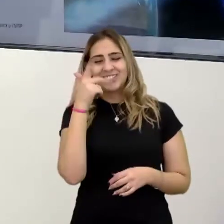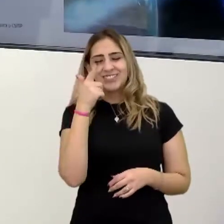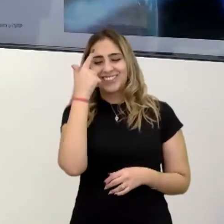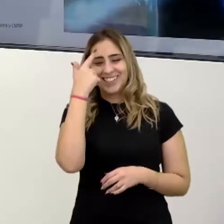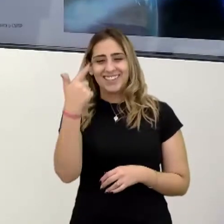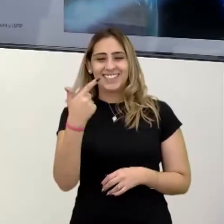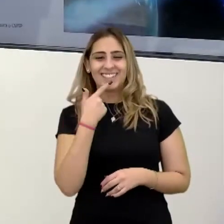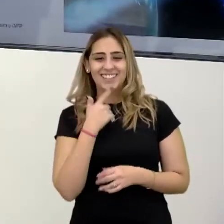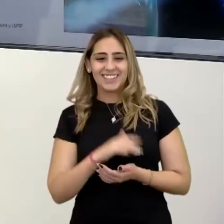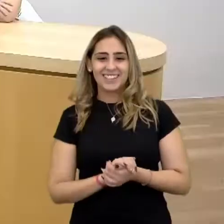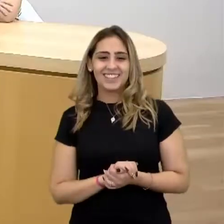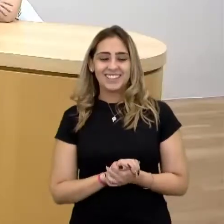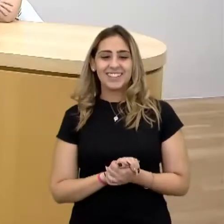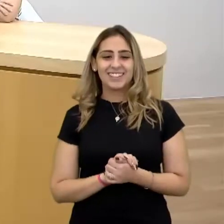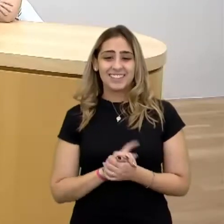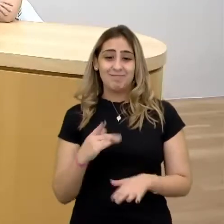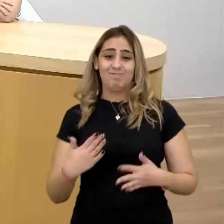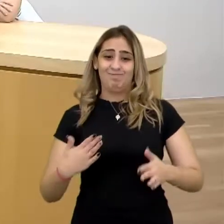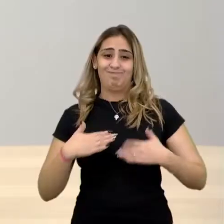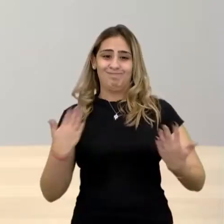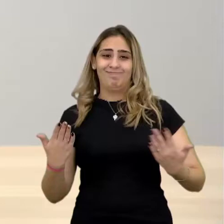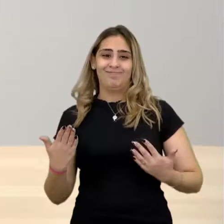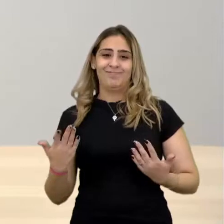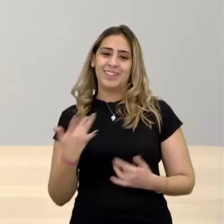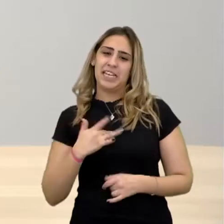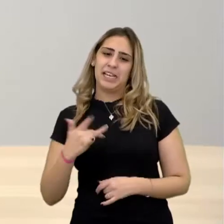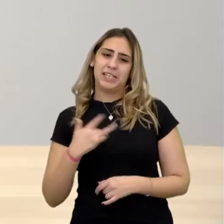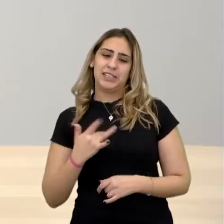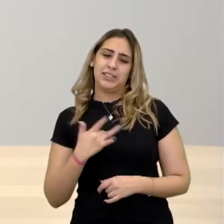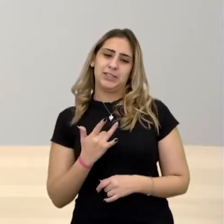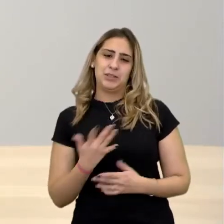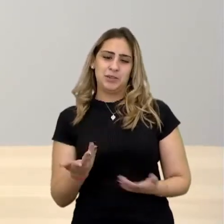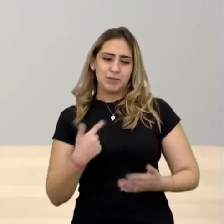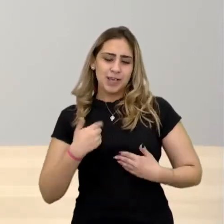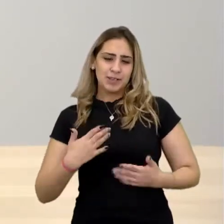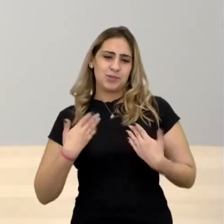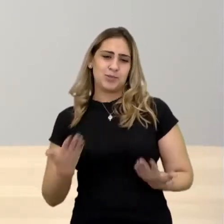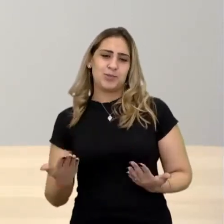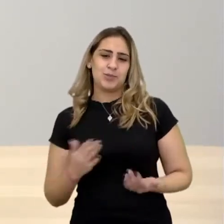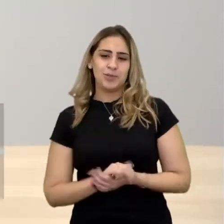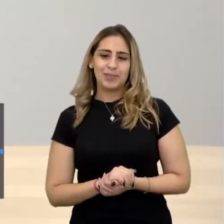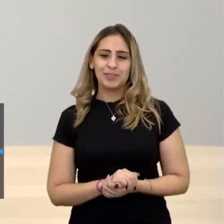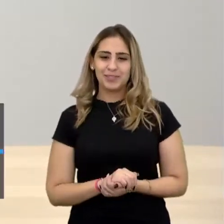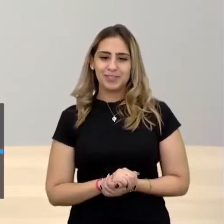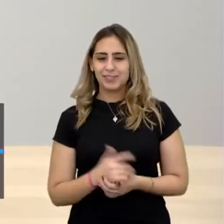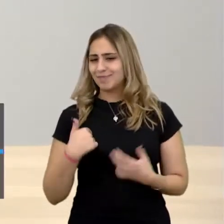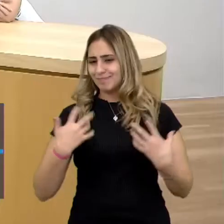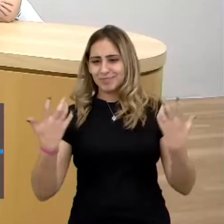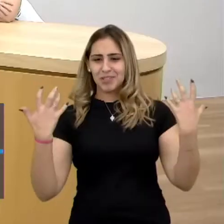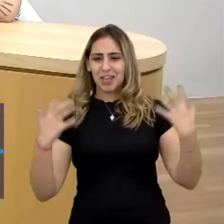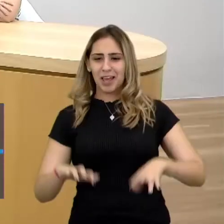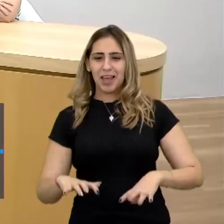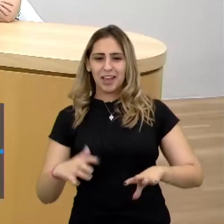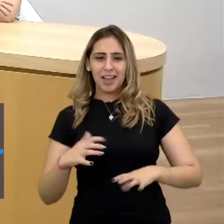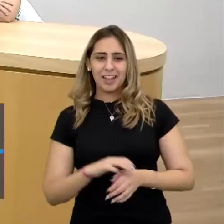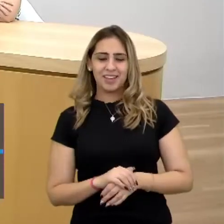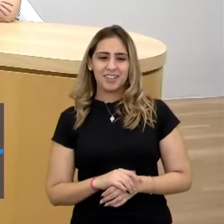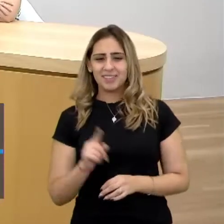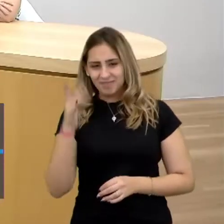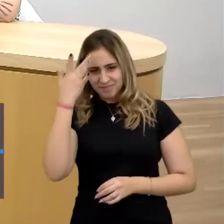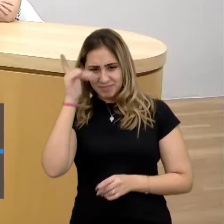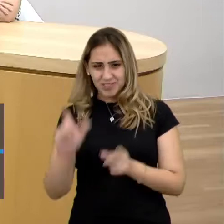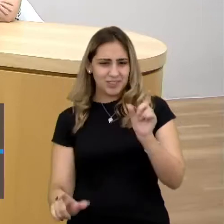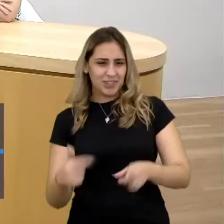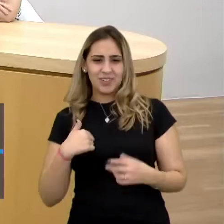feia. E aí se assustou, né? Tadinho, né? Ele se assustou. Ele ficou aqui e falou, não, eu não quero, não, ver esse